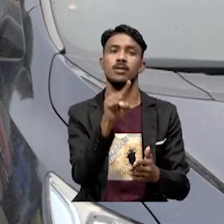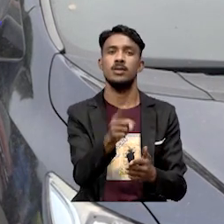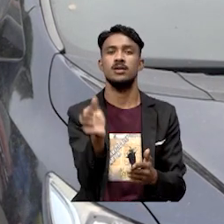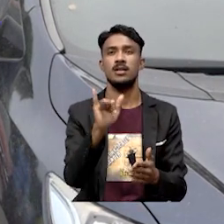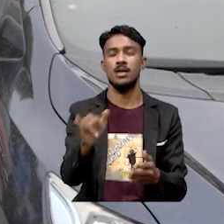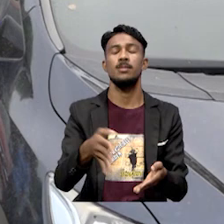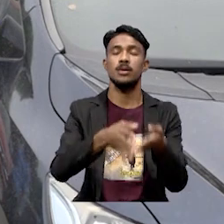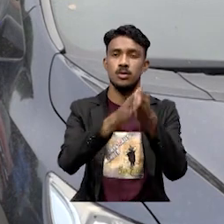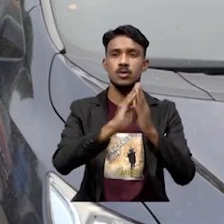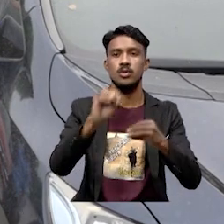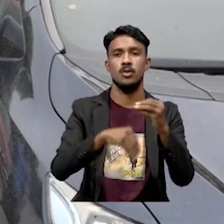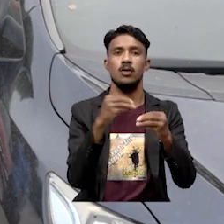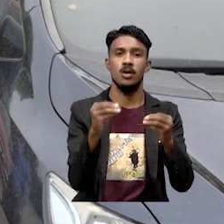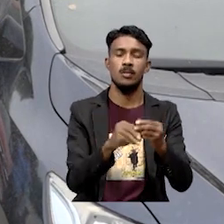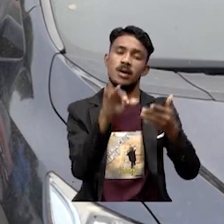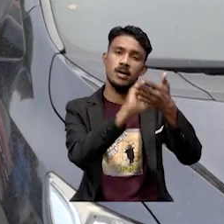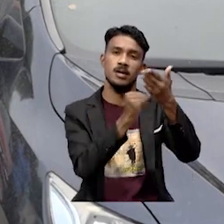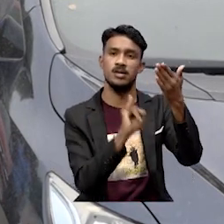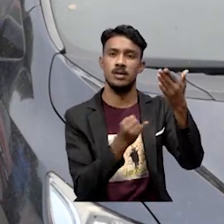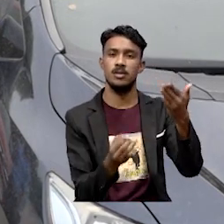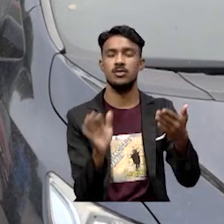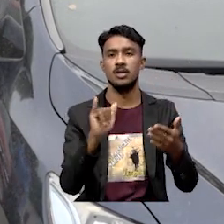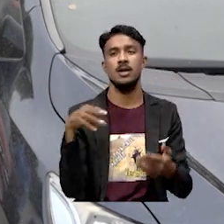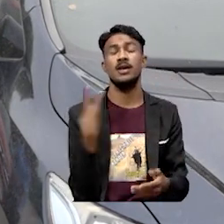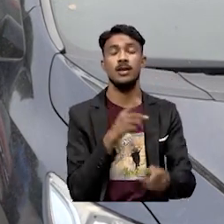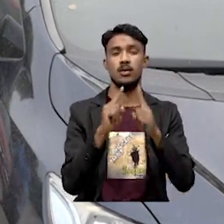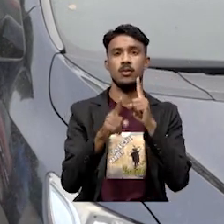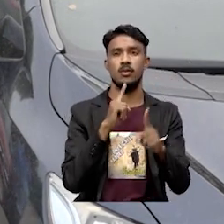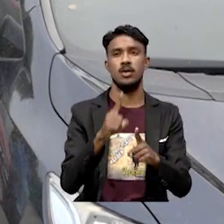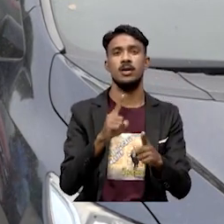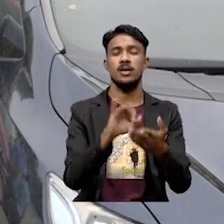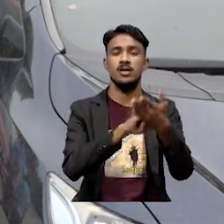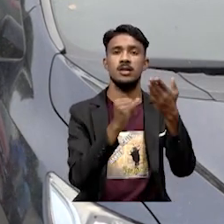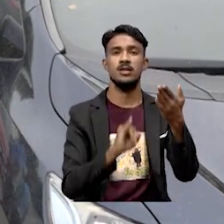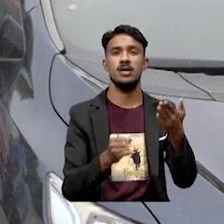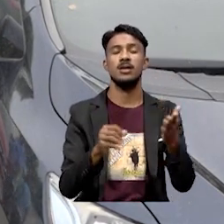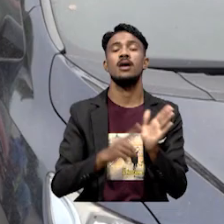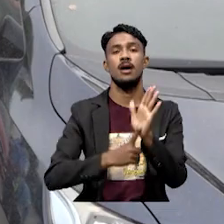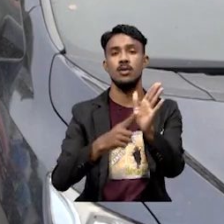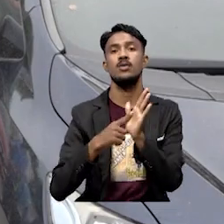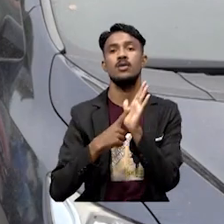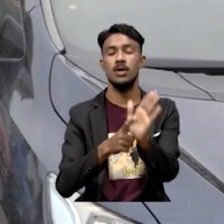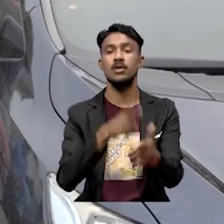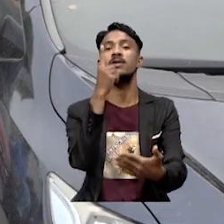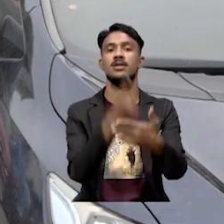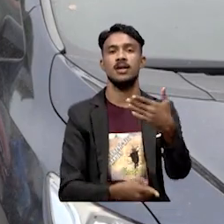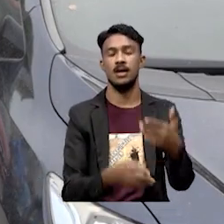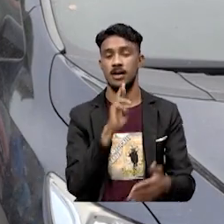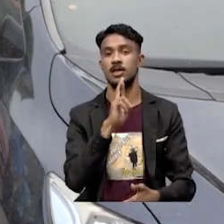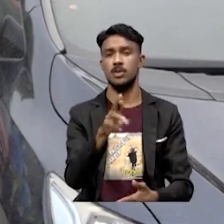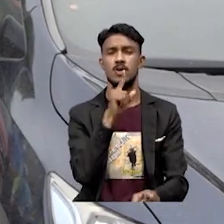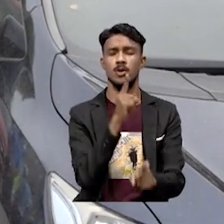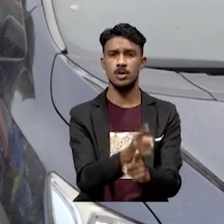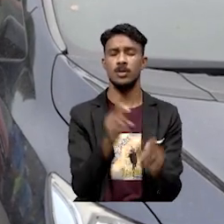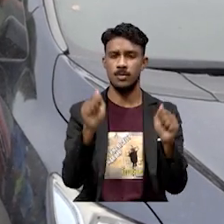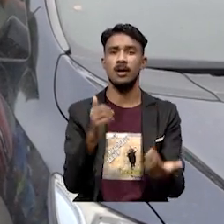sobre kona ba sinais sira ite explica sinais sirane aturu irane aturu ni signifika saida resposta los maka